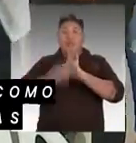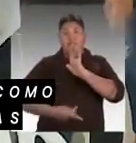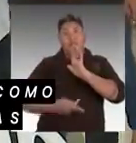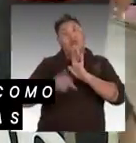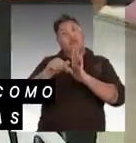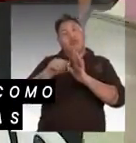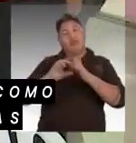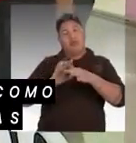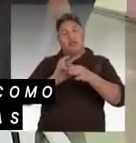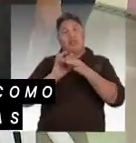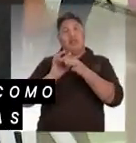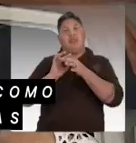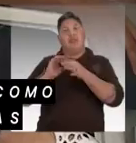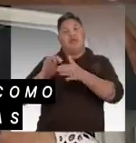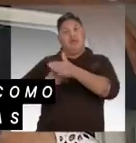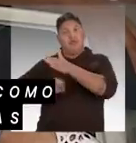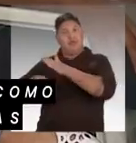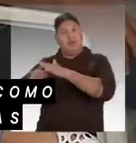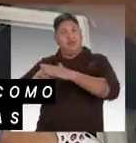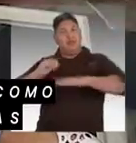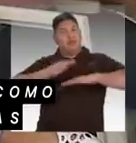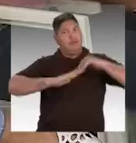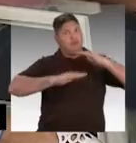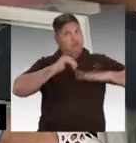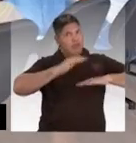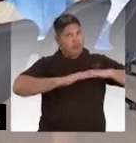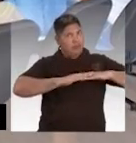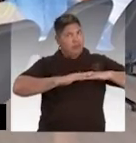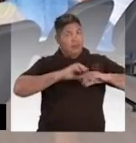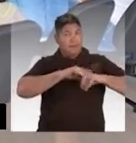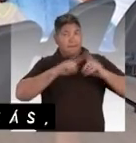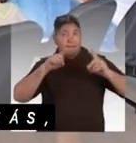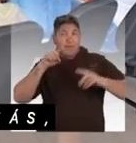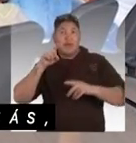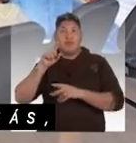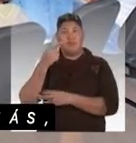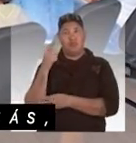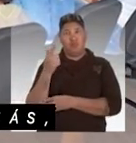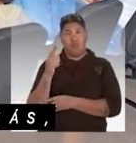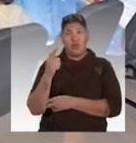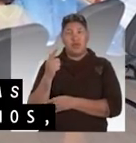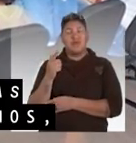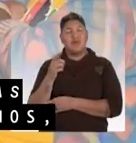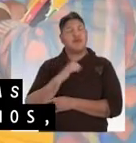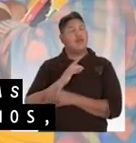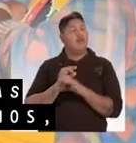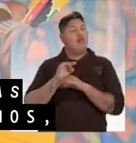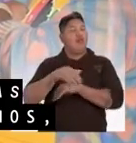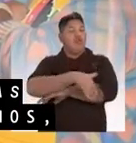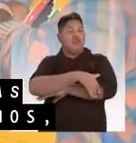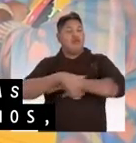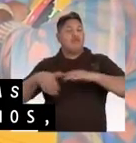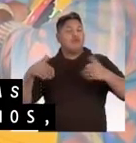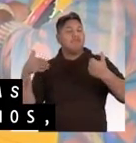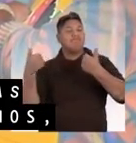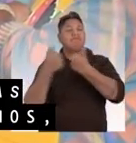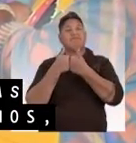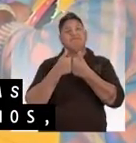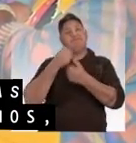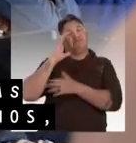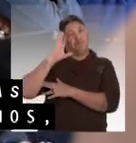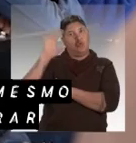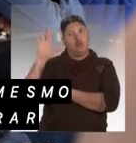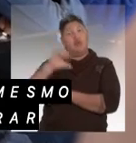projeto funciona como elo entre empresas e profissionais. Já no estado de Goiás, o projeto Longe das Ruas, Perto dos